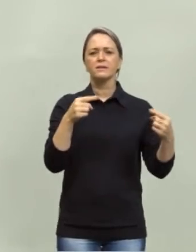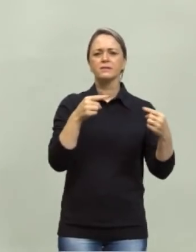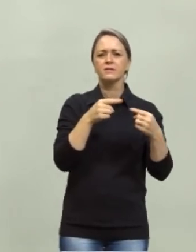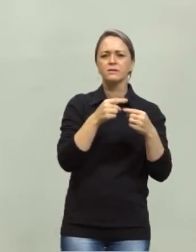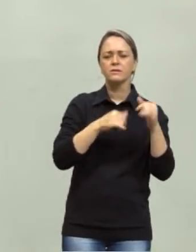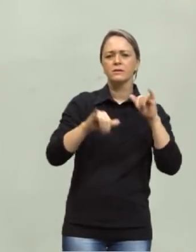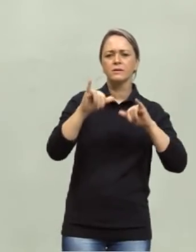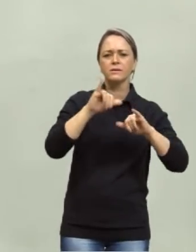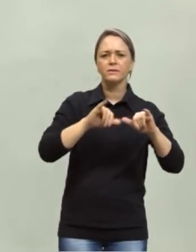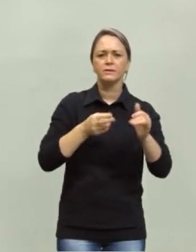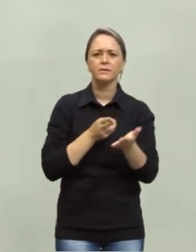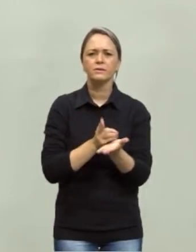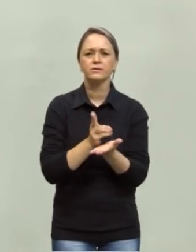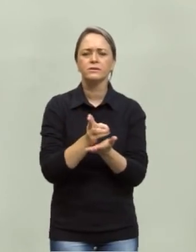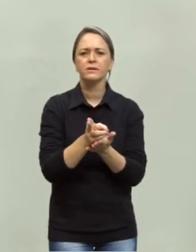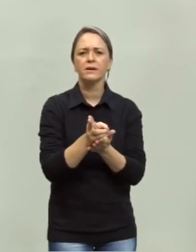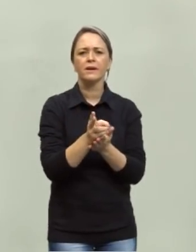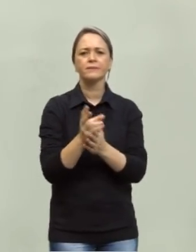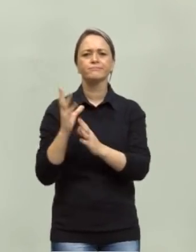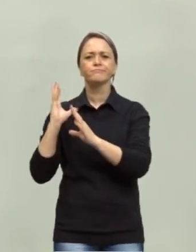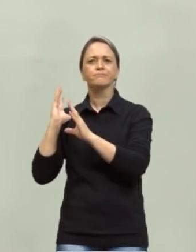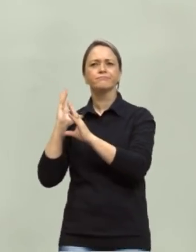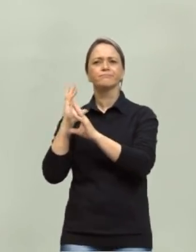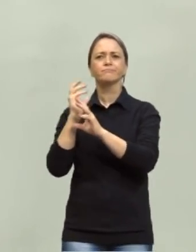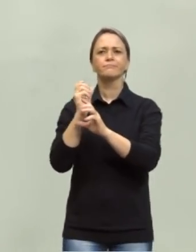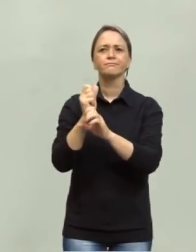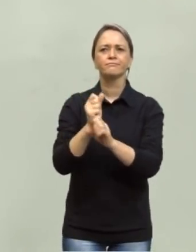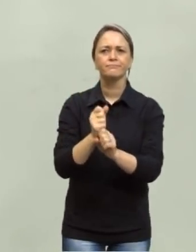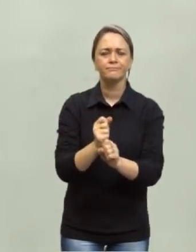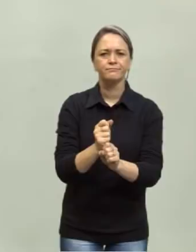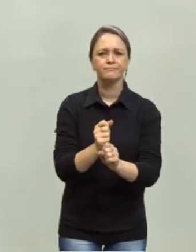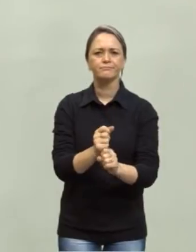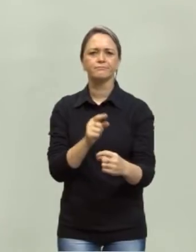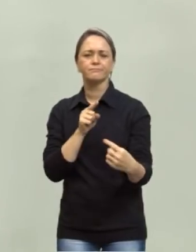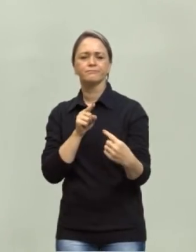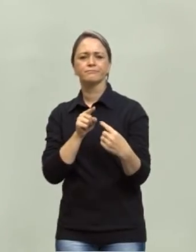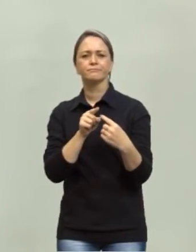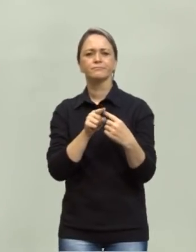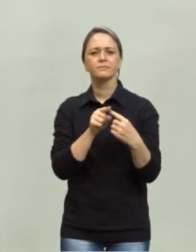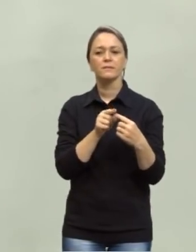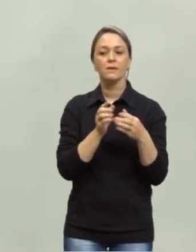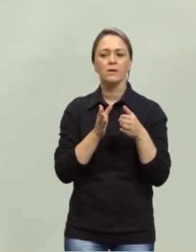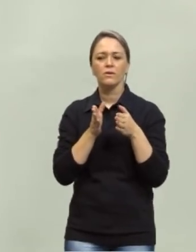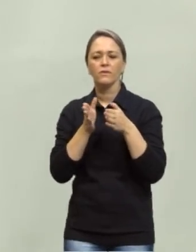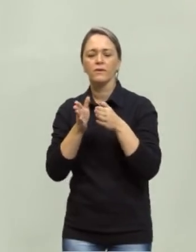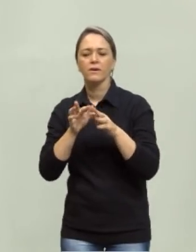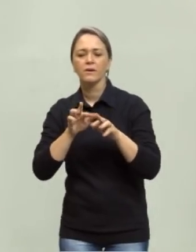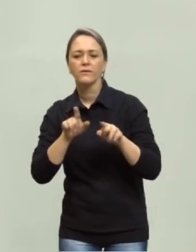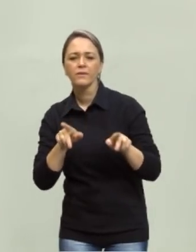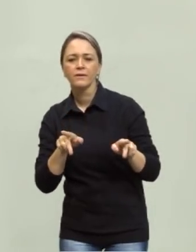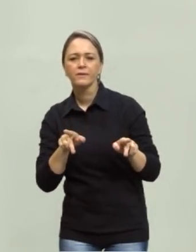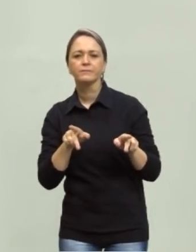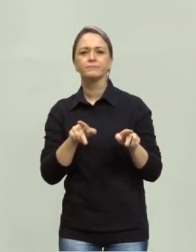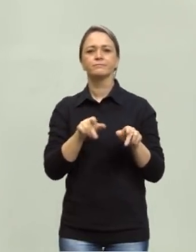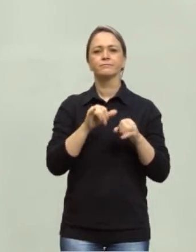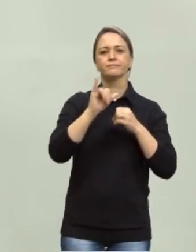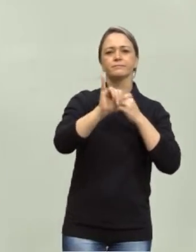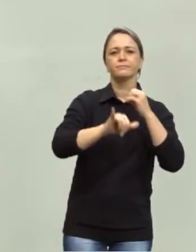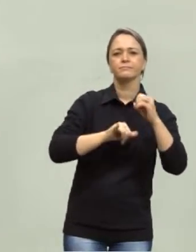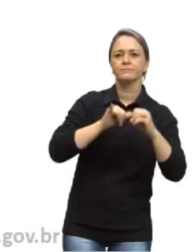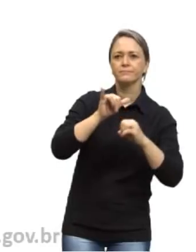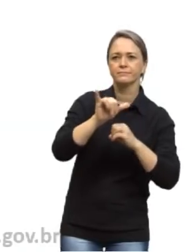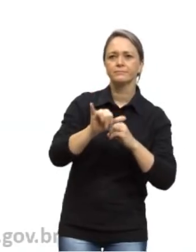sequência nessa revisão que a gente tá fazendo sobre ligações dando um outro enfoque que é a eletronegatividade